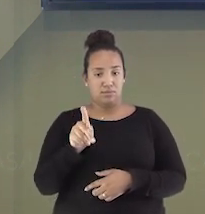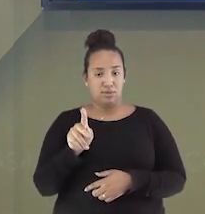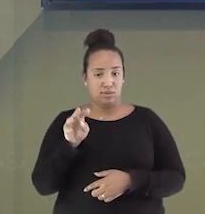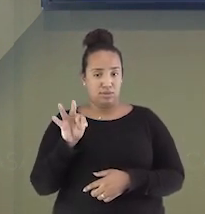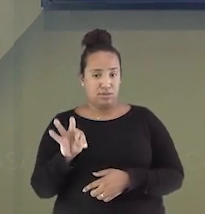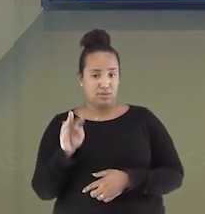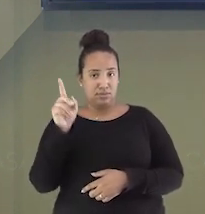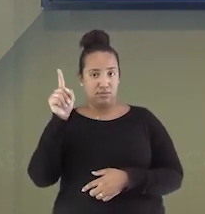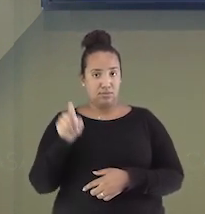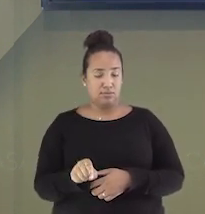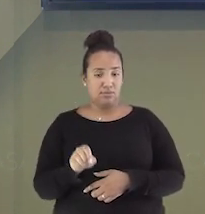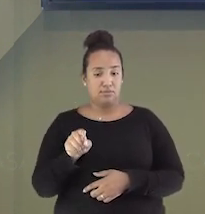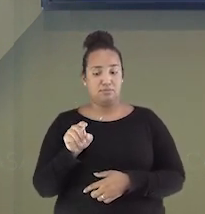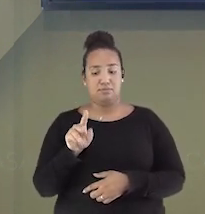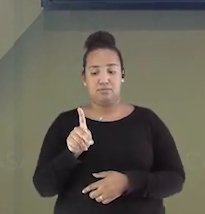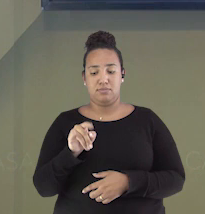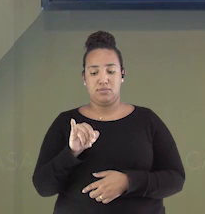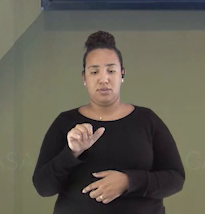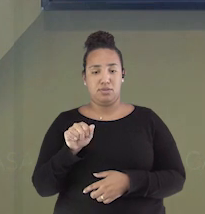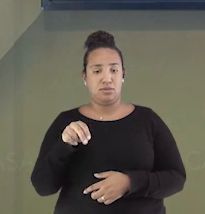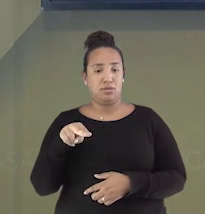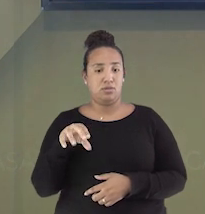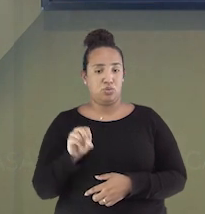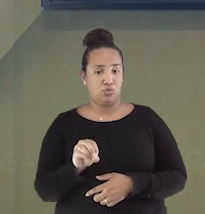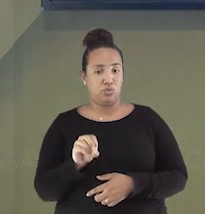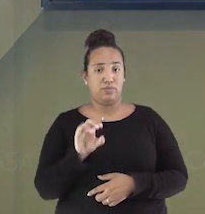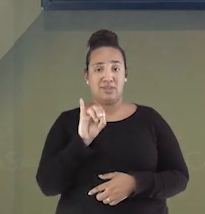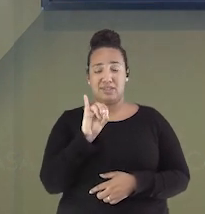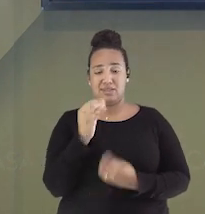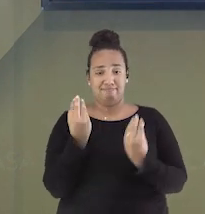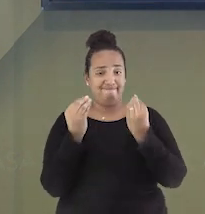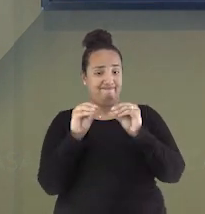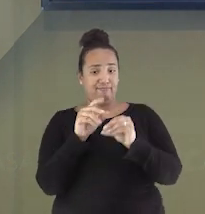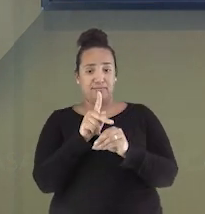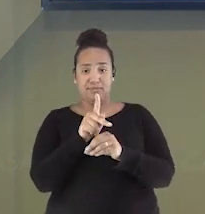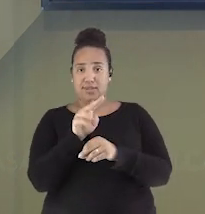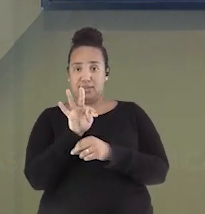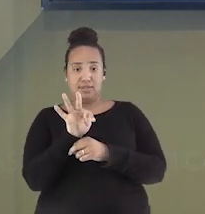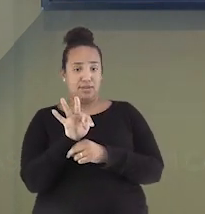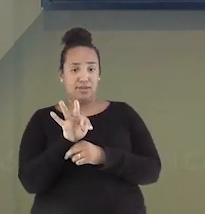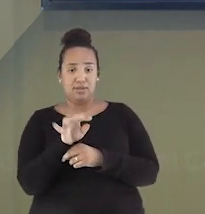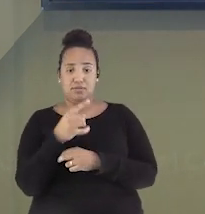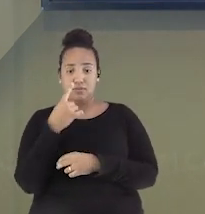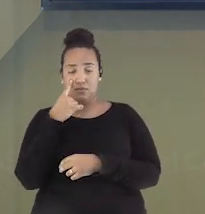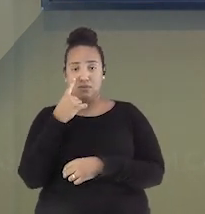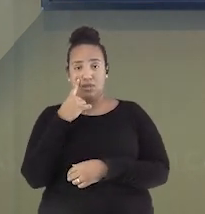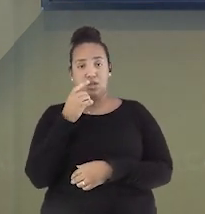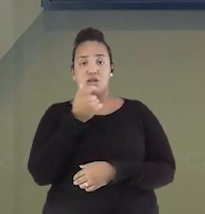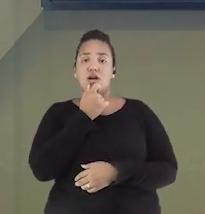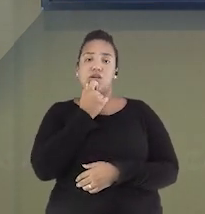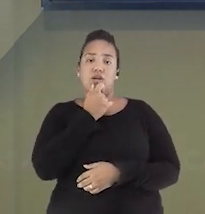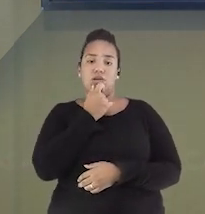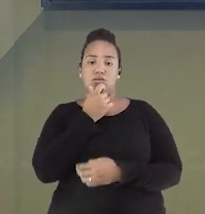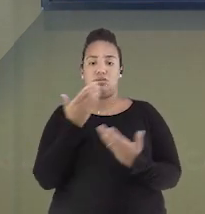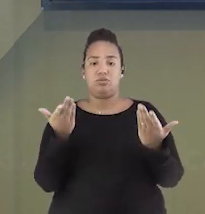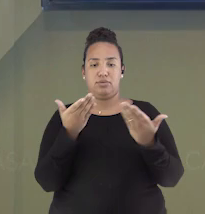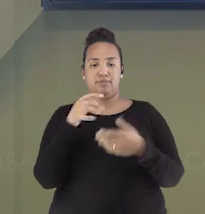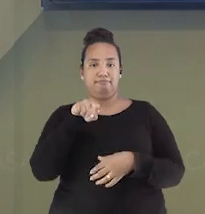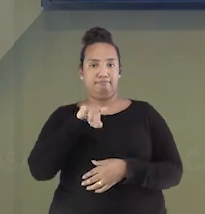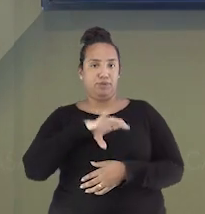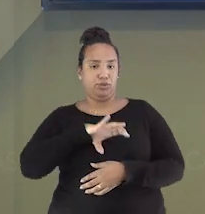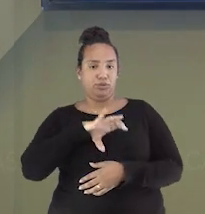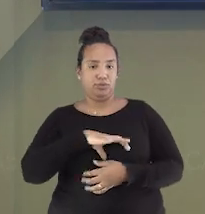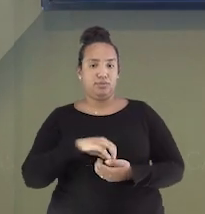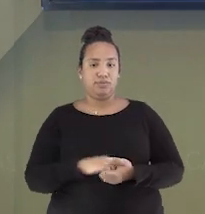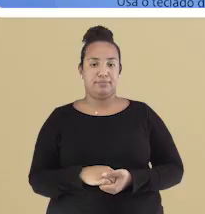cca.com/pt de português/piano se você não colocar PT barra piano vai aparecer em inglês aqui